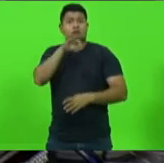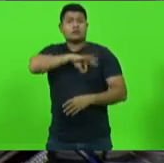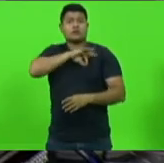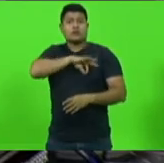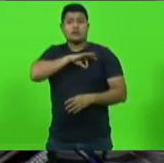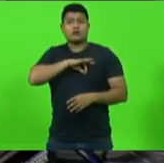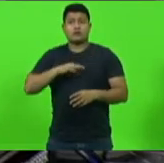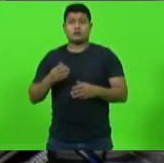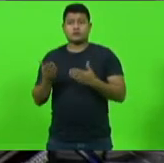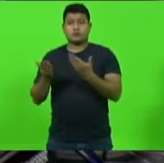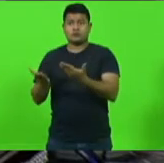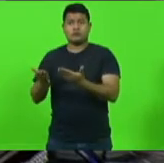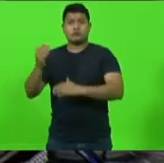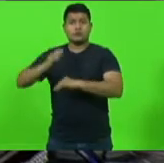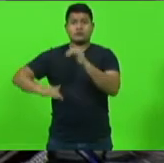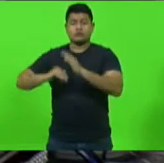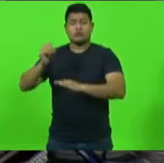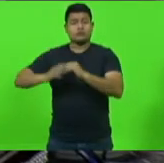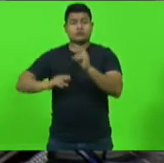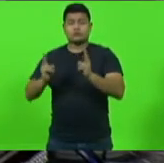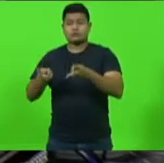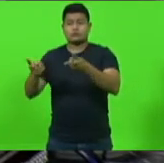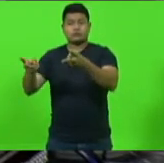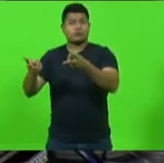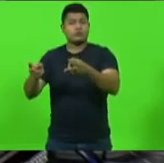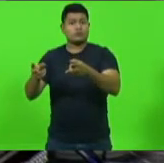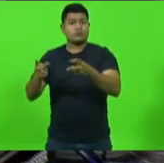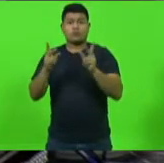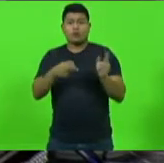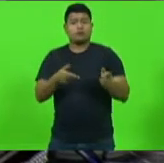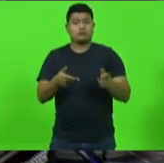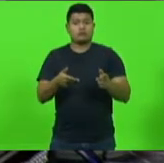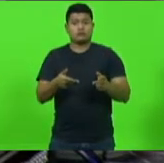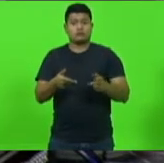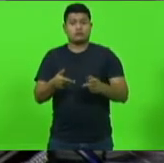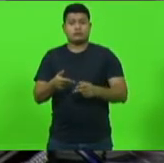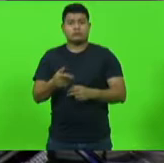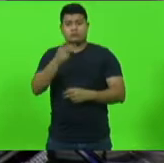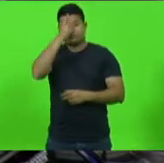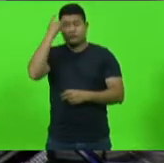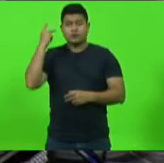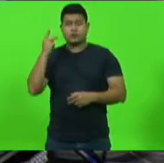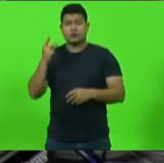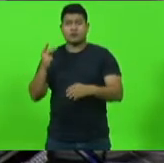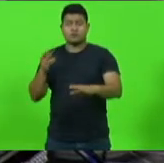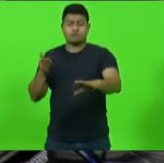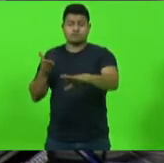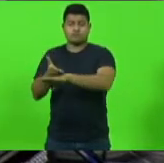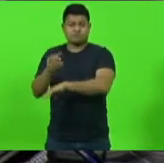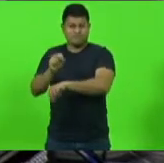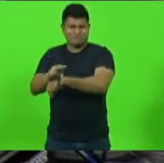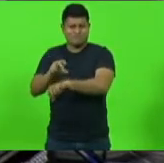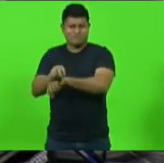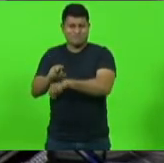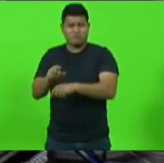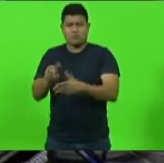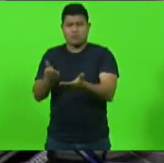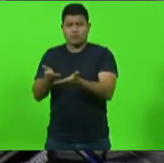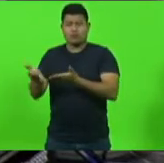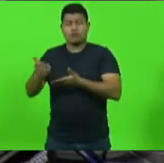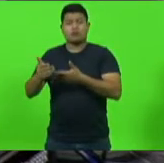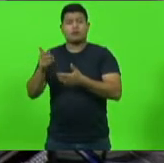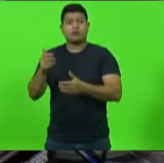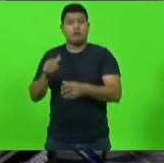o delegado atuando na delegacia. O cadete, quando ele está fazendo o curso, ele também está